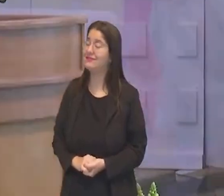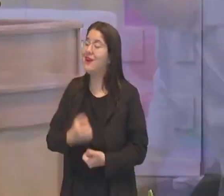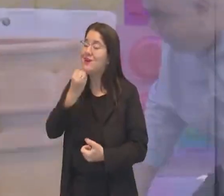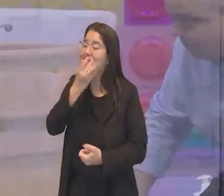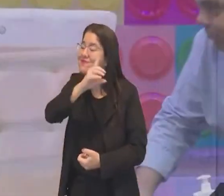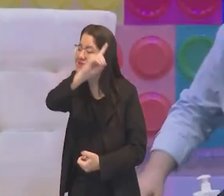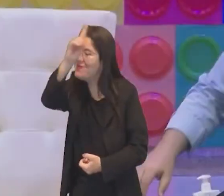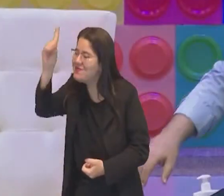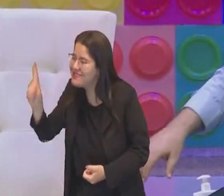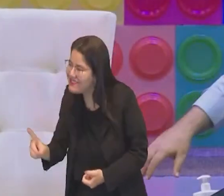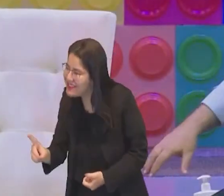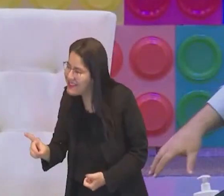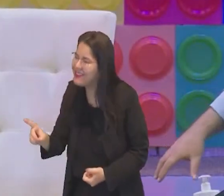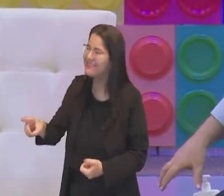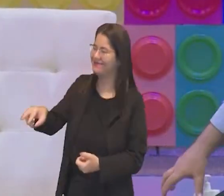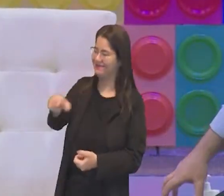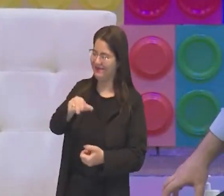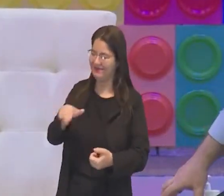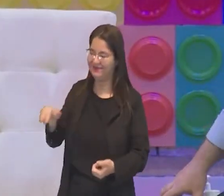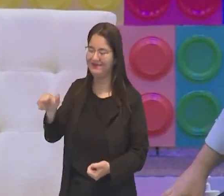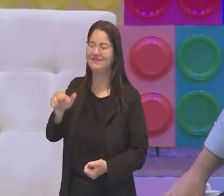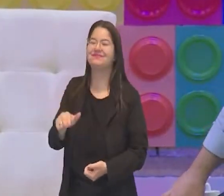Bom dia, irmãos.